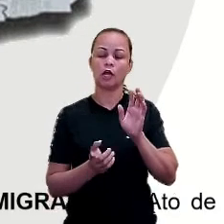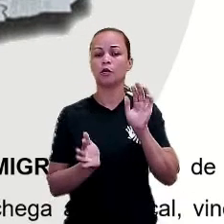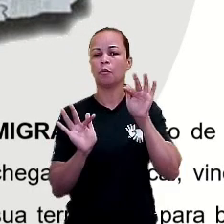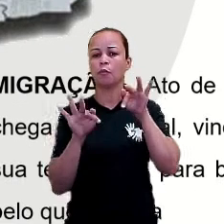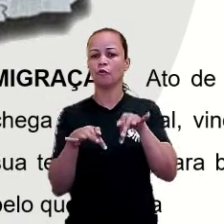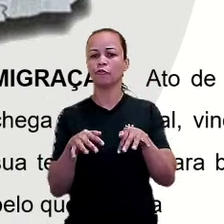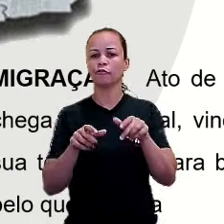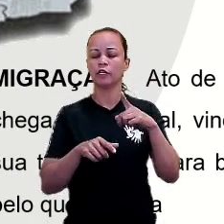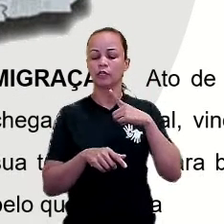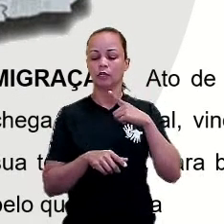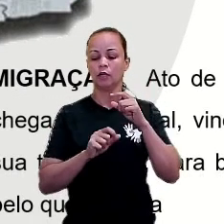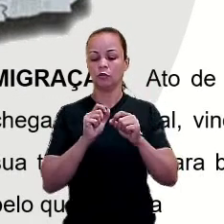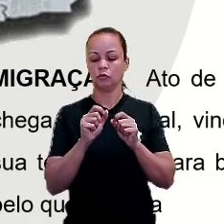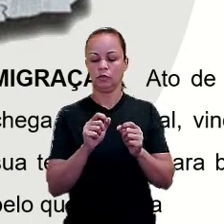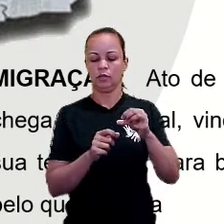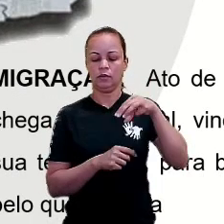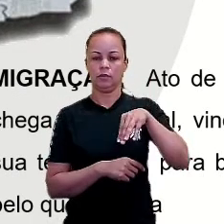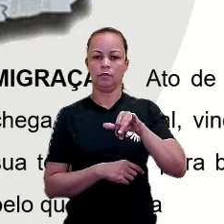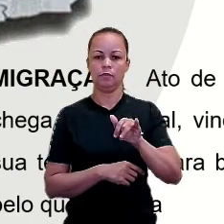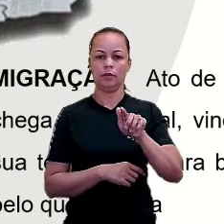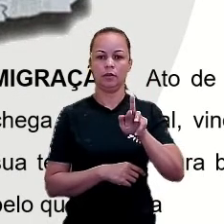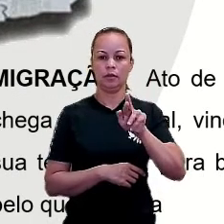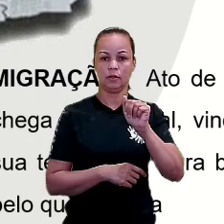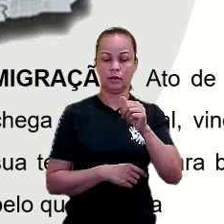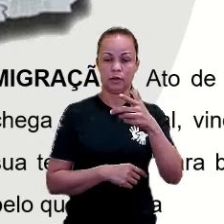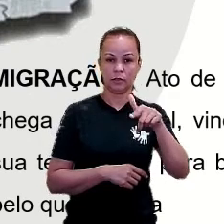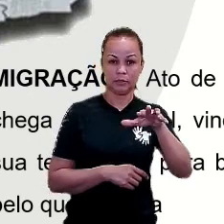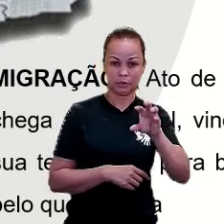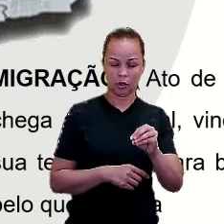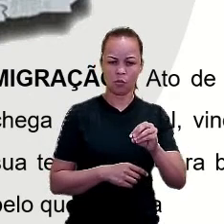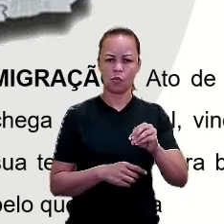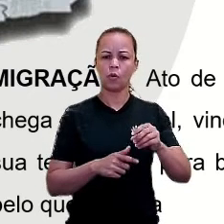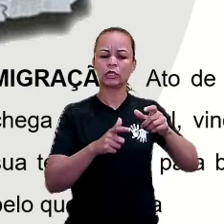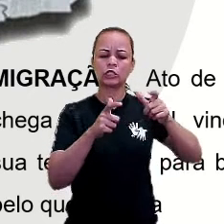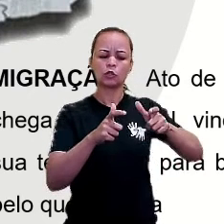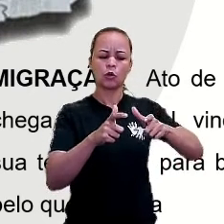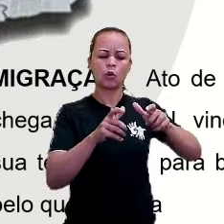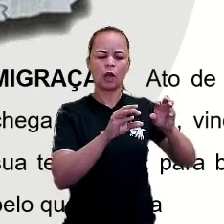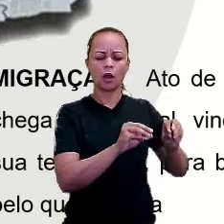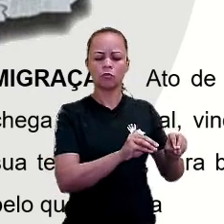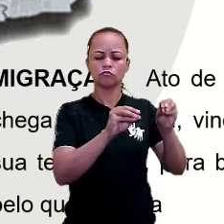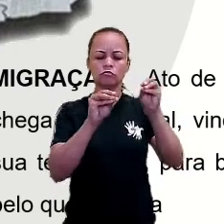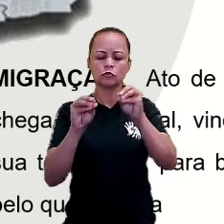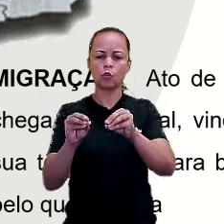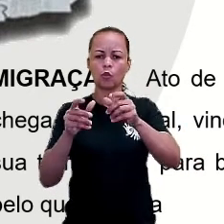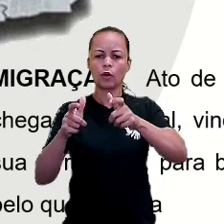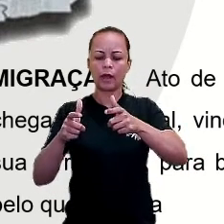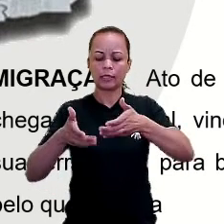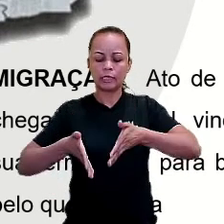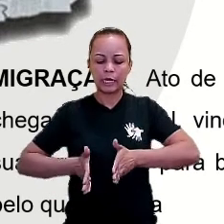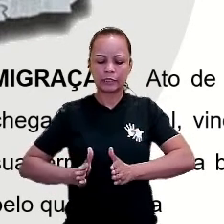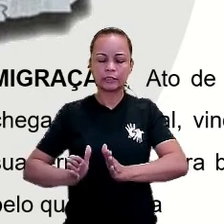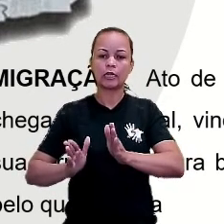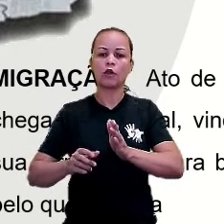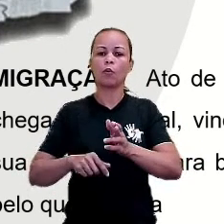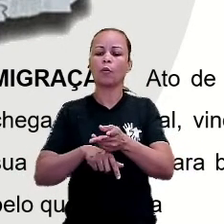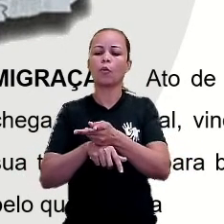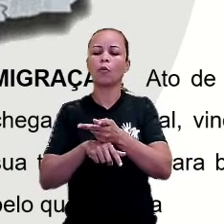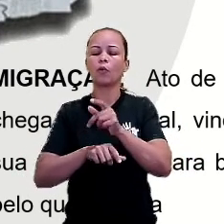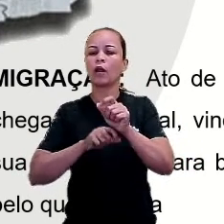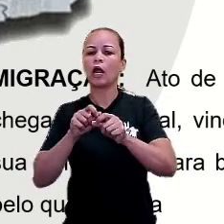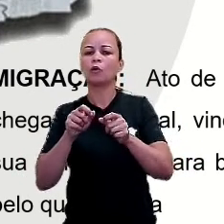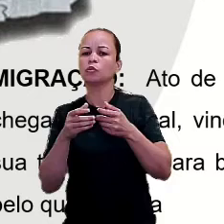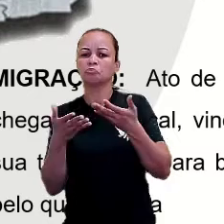temos migração, ato de quem chega a um local, vindo da sua terra natal para buscar pelo